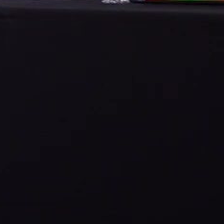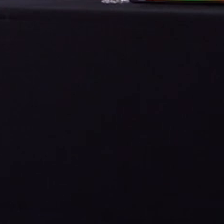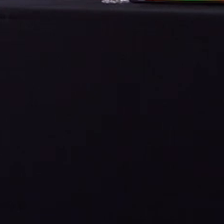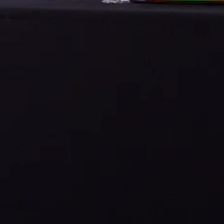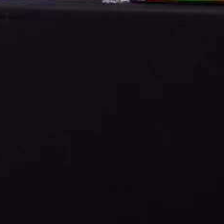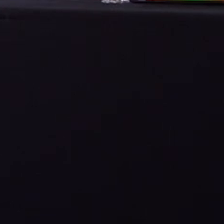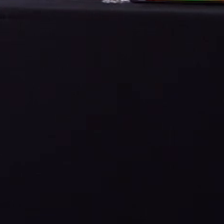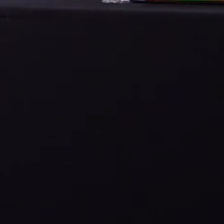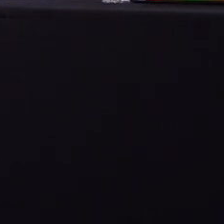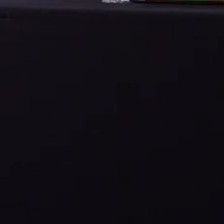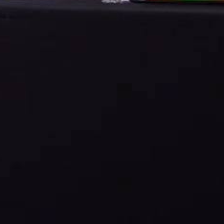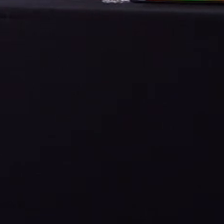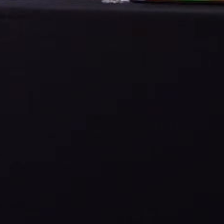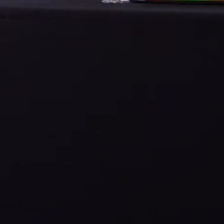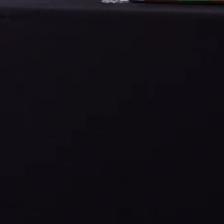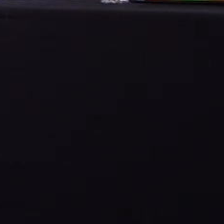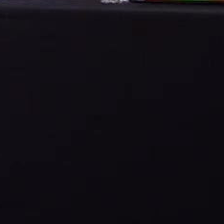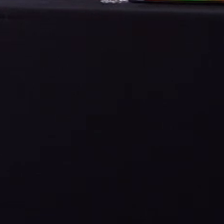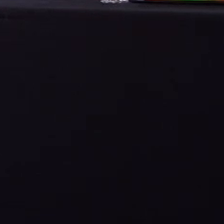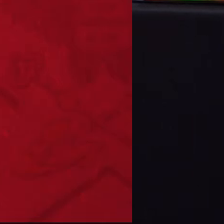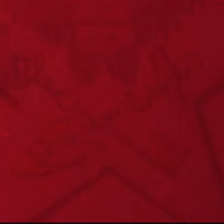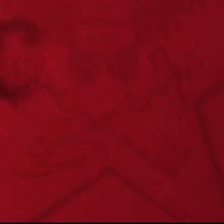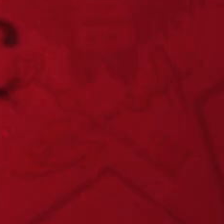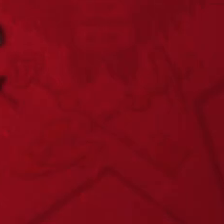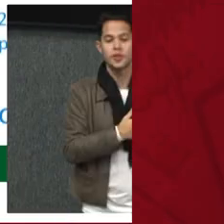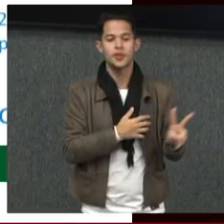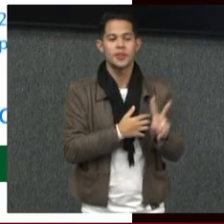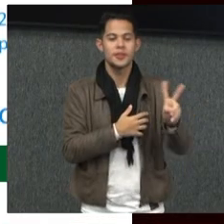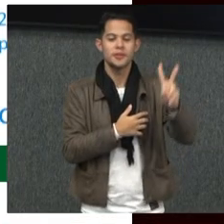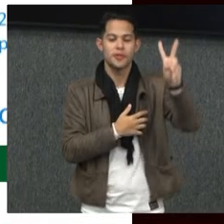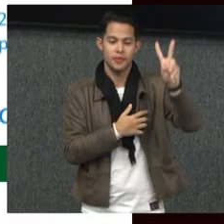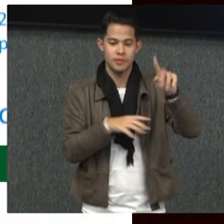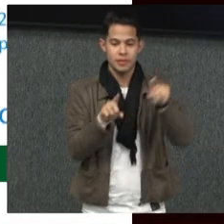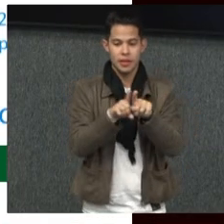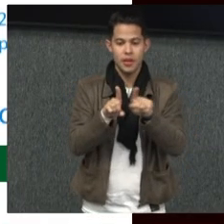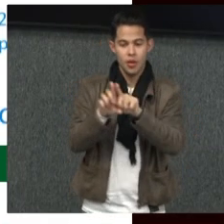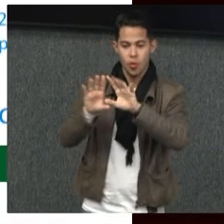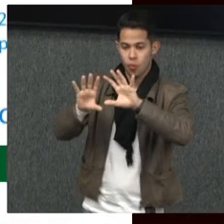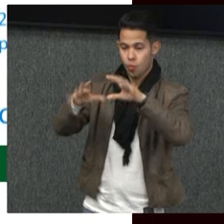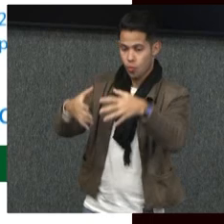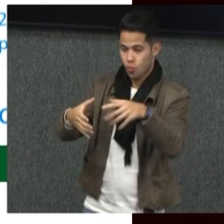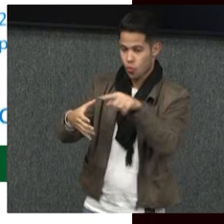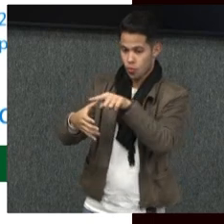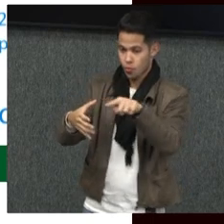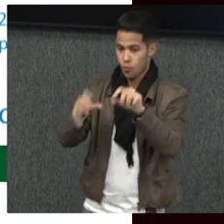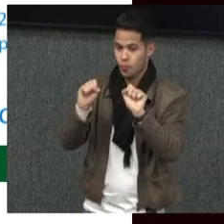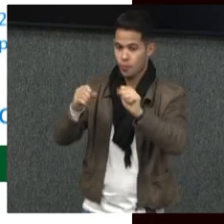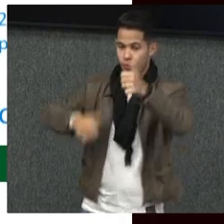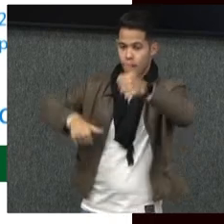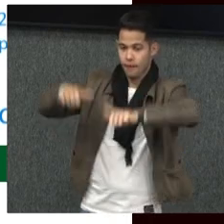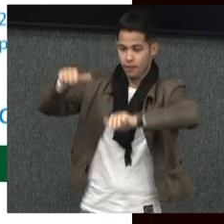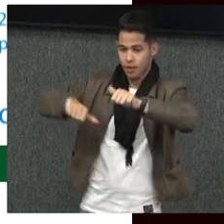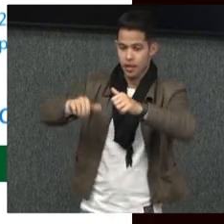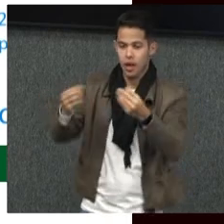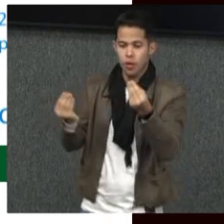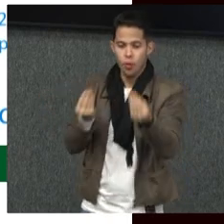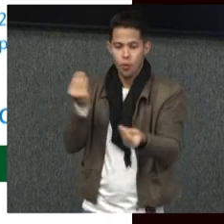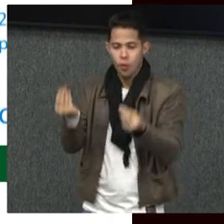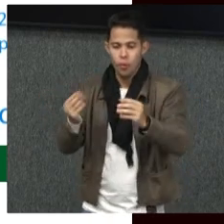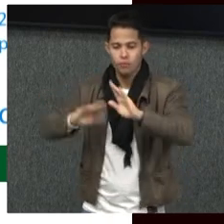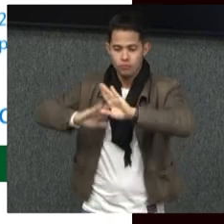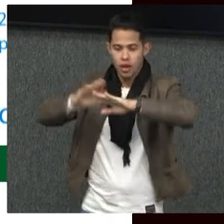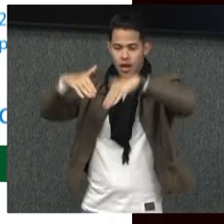em Criciúma, especialmente no atendimento de emergência. Que haja um grupo e possa avaliar os avanços que